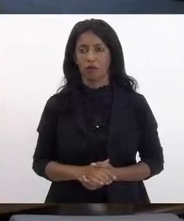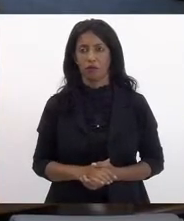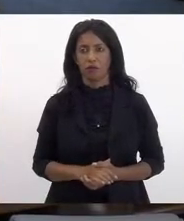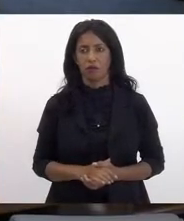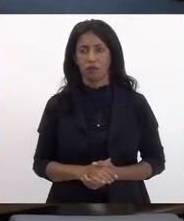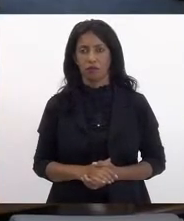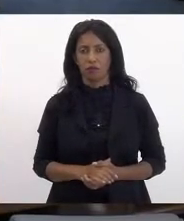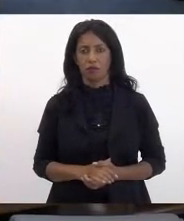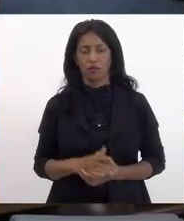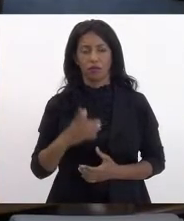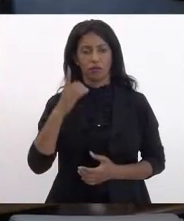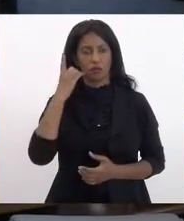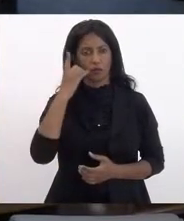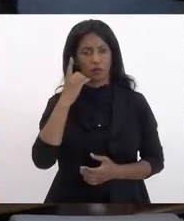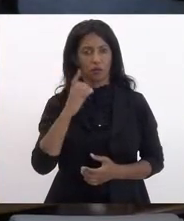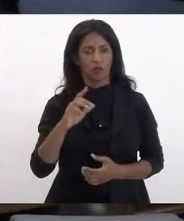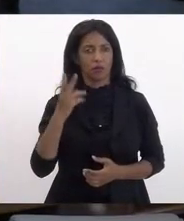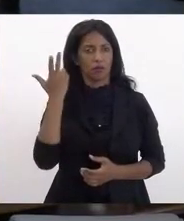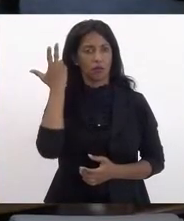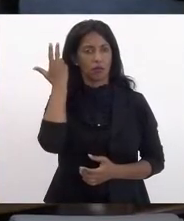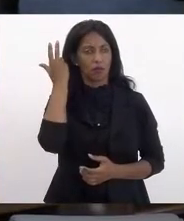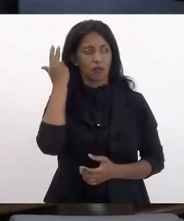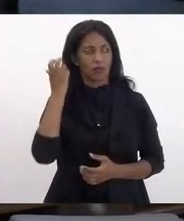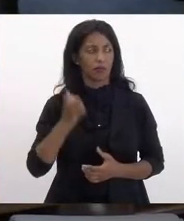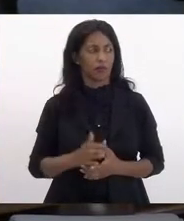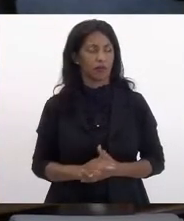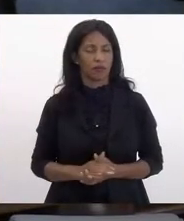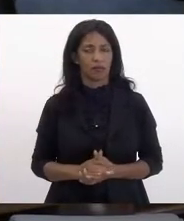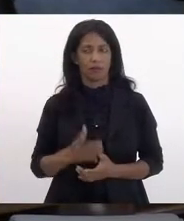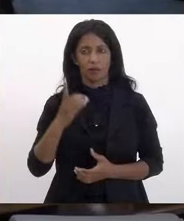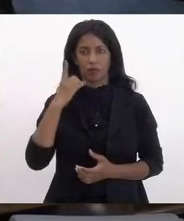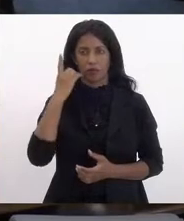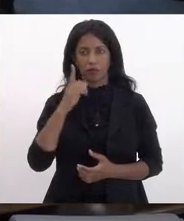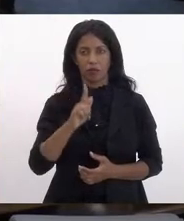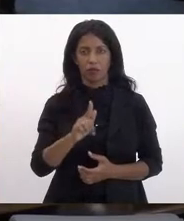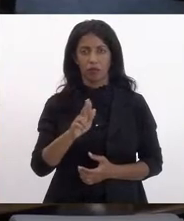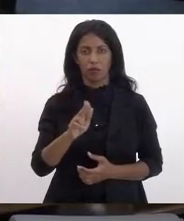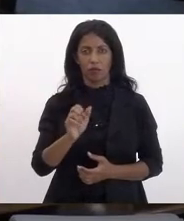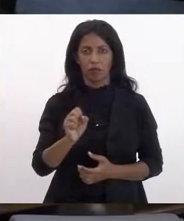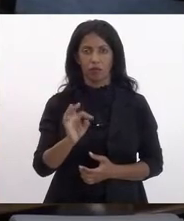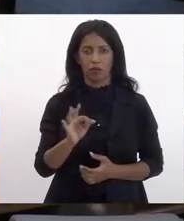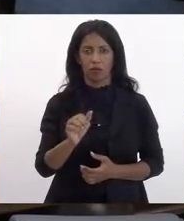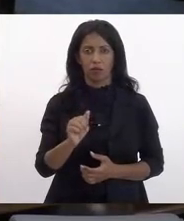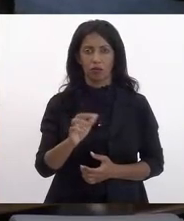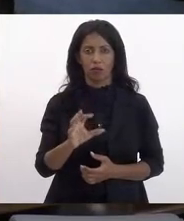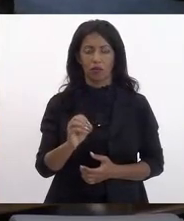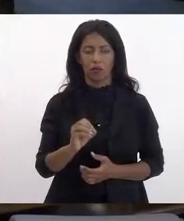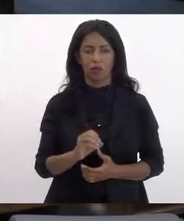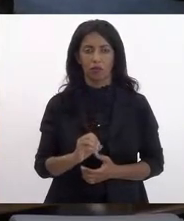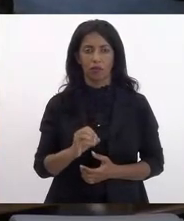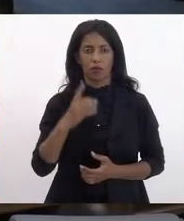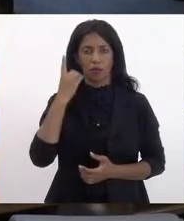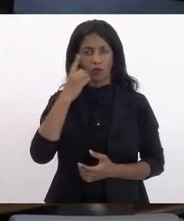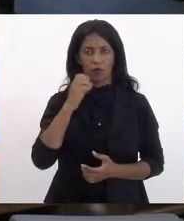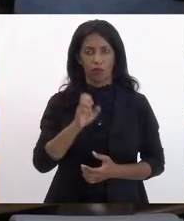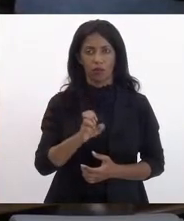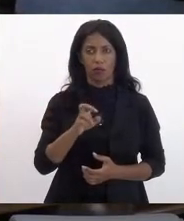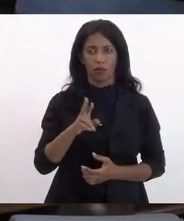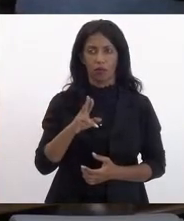Deputado Noel de Carvalho. Deputado Eliomar Coelho. Deputado Gustavo Schmidt. Deputado Eurico